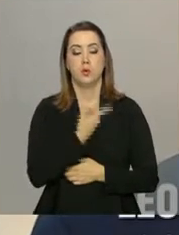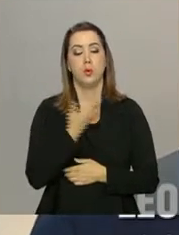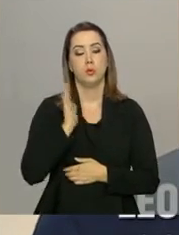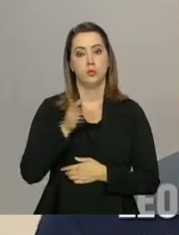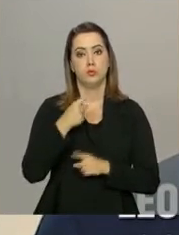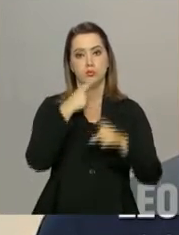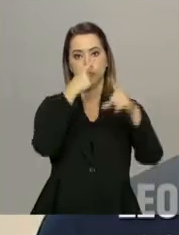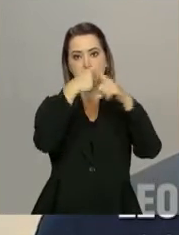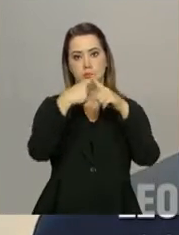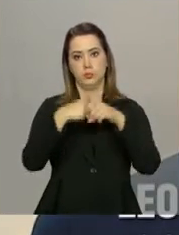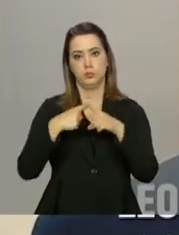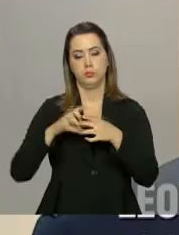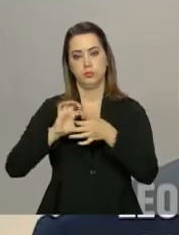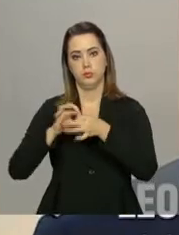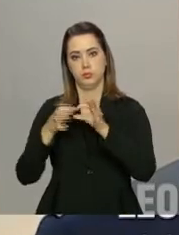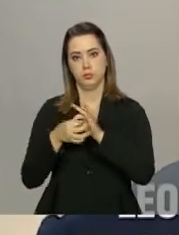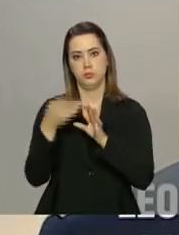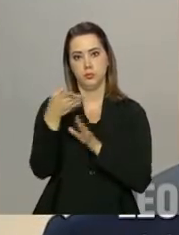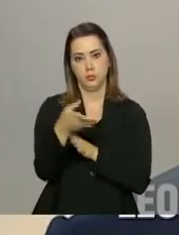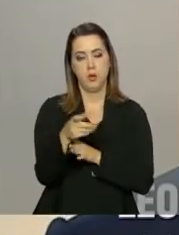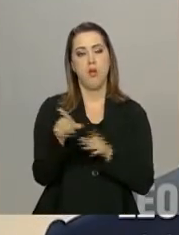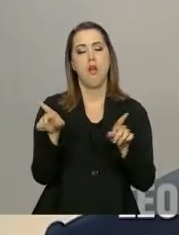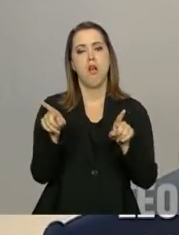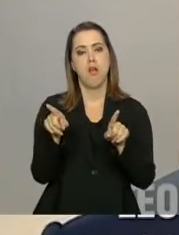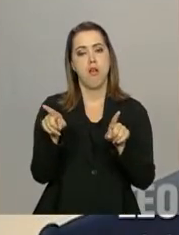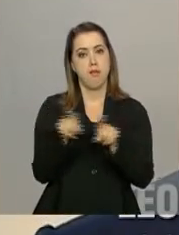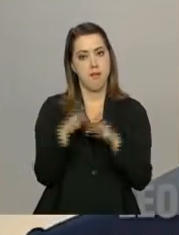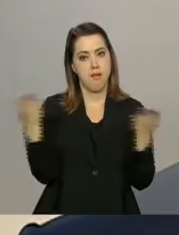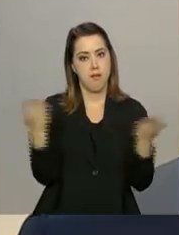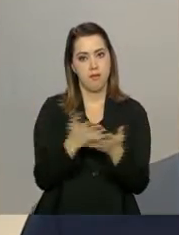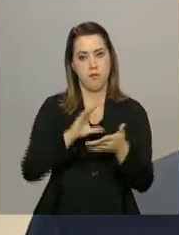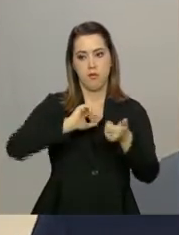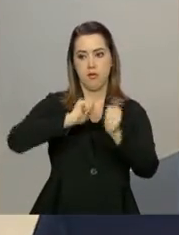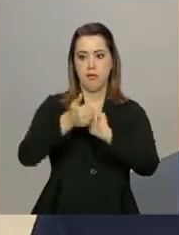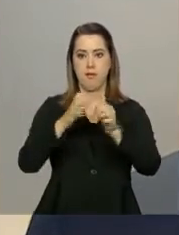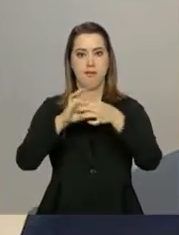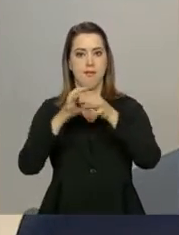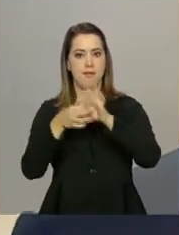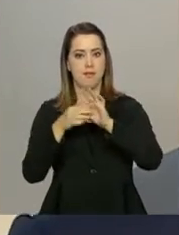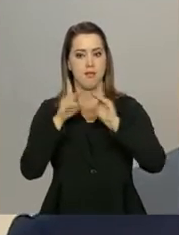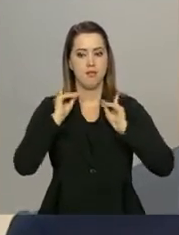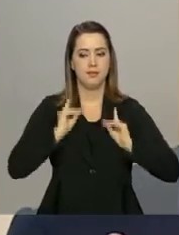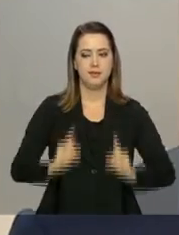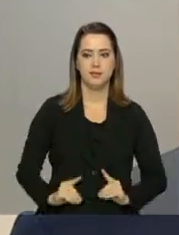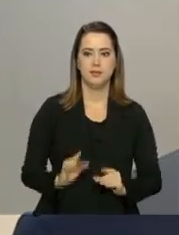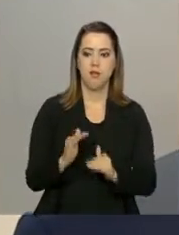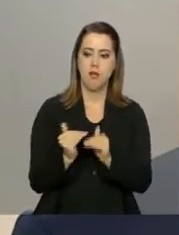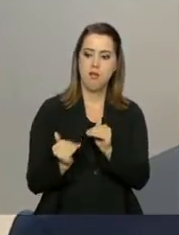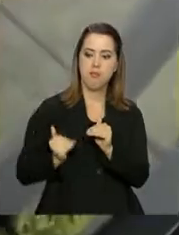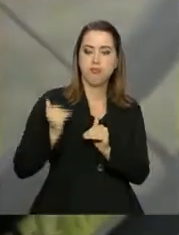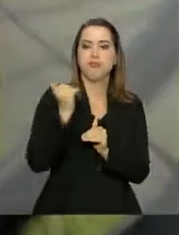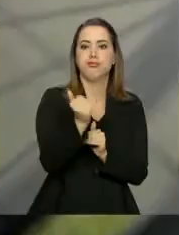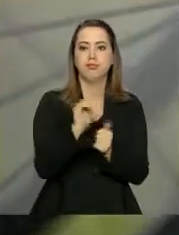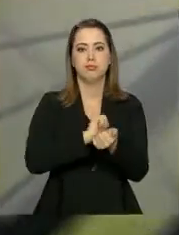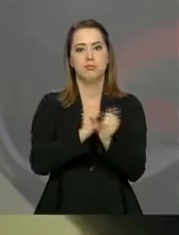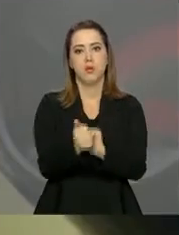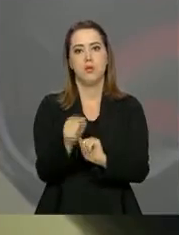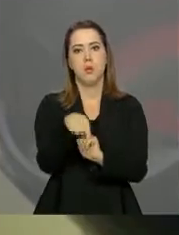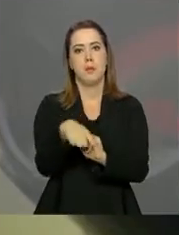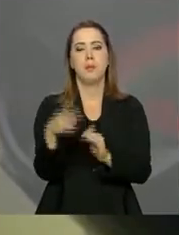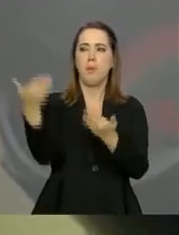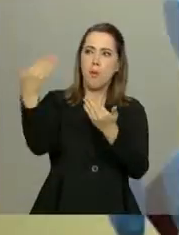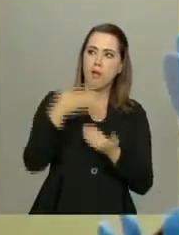jogos olímpicos com muito sucesso e os jogos paralímpicos que transcendem os esportes que eles trazem também